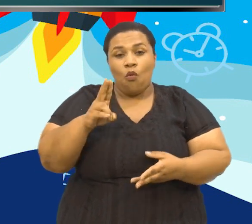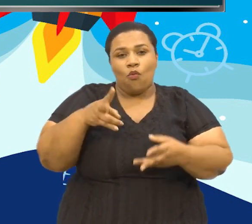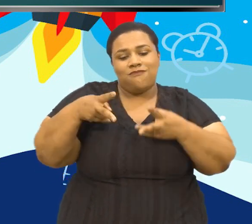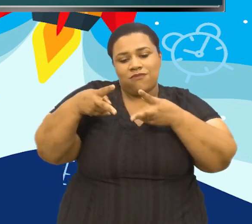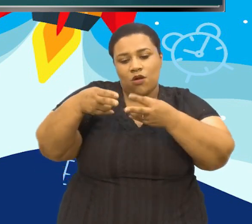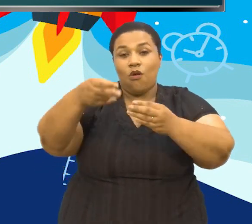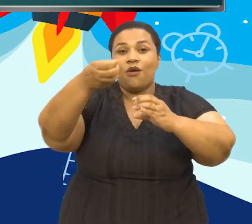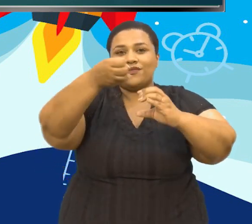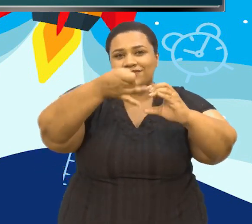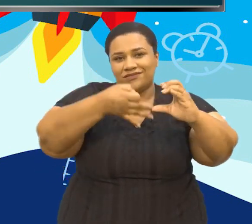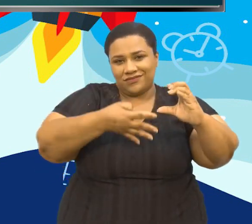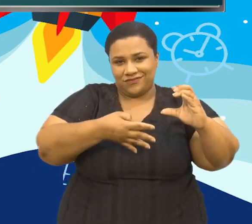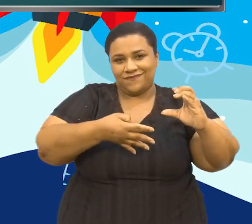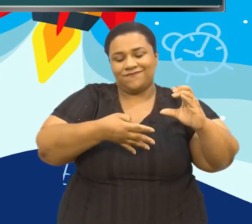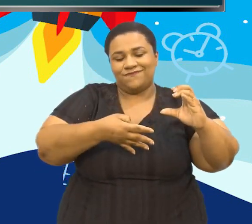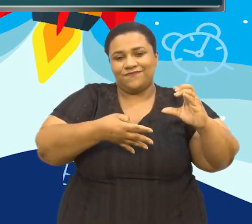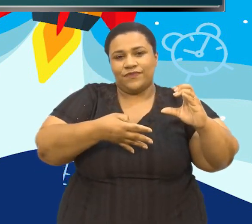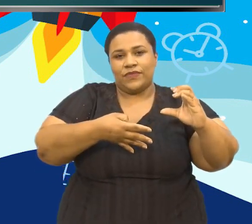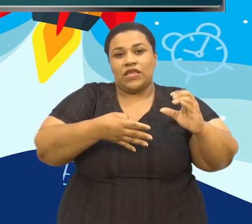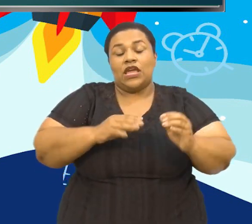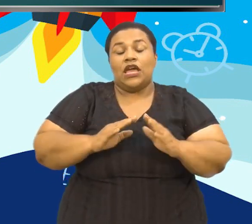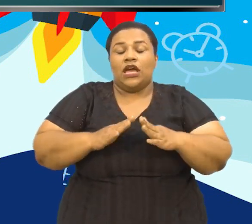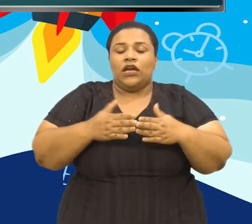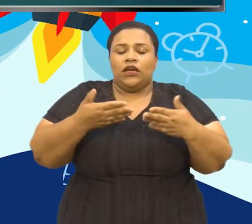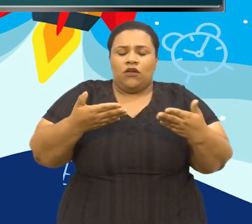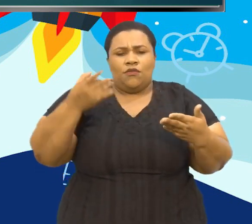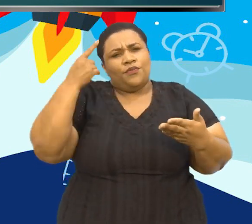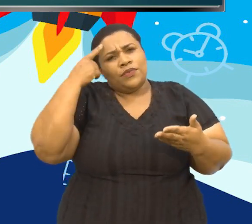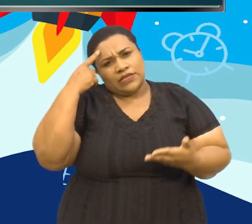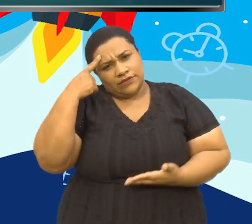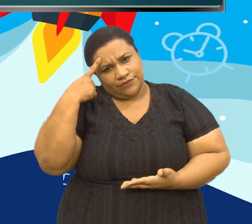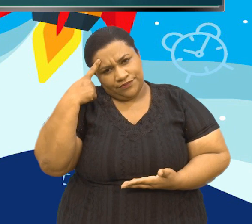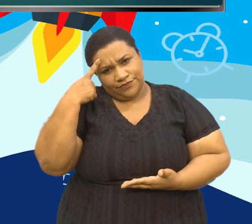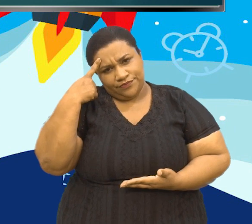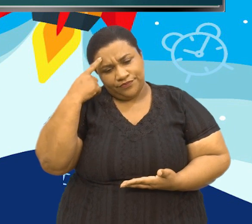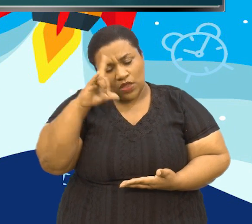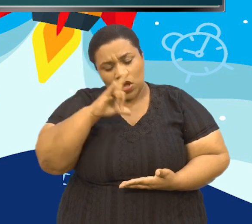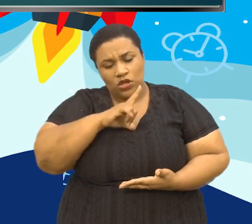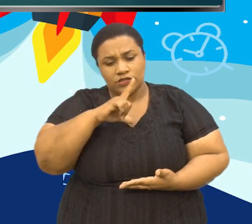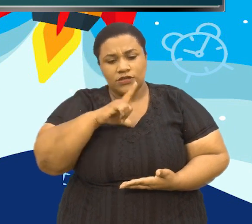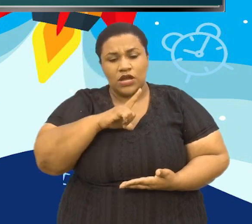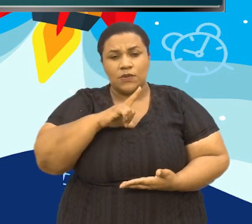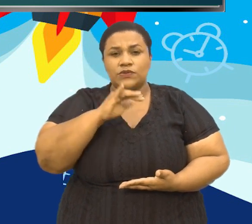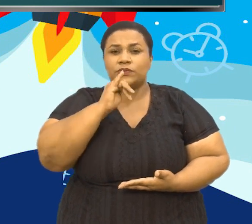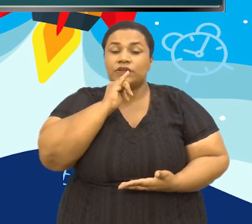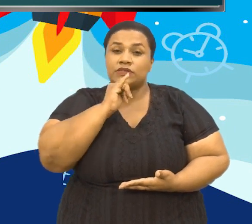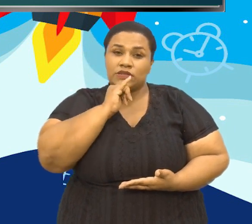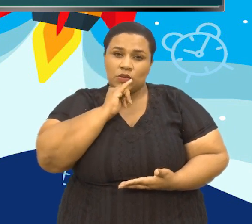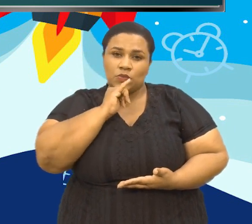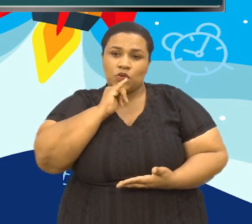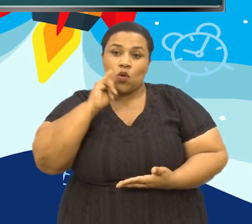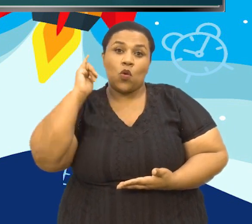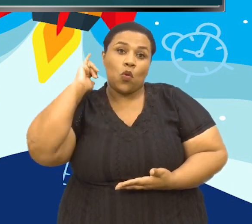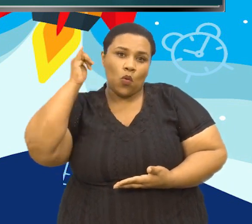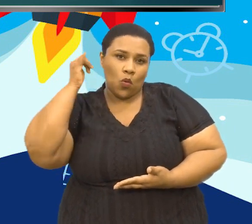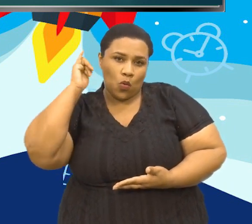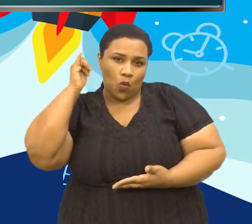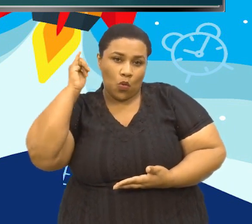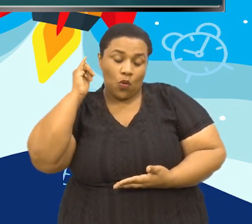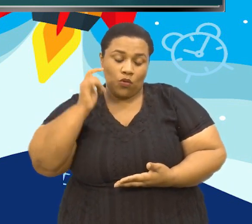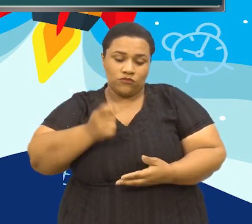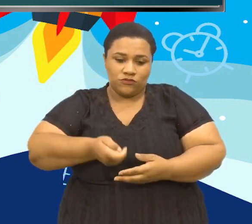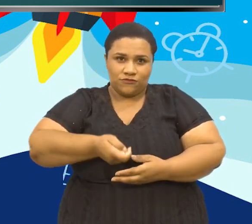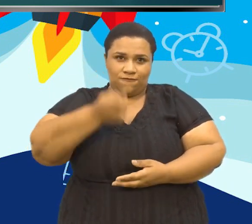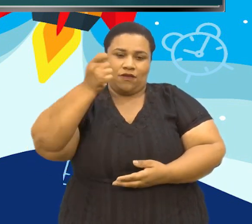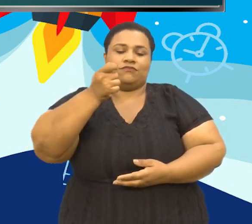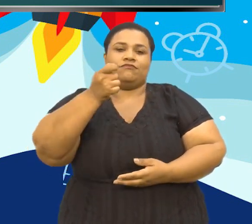as mesmas características? Então, olha só, vamos pensar. Nós temos, por exemplo, conto de fadas.